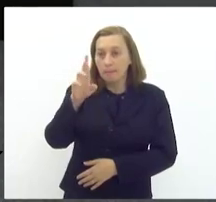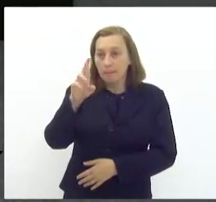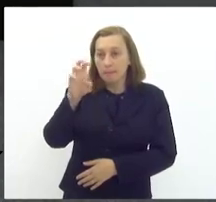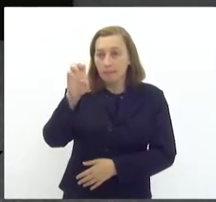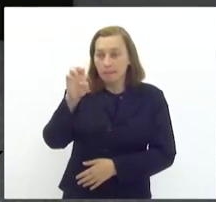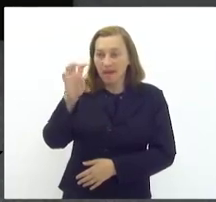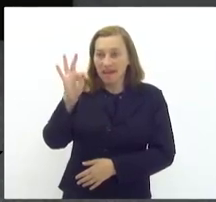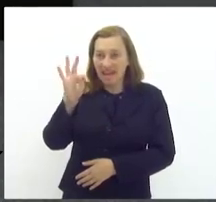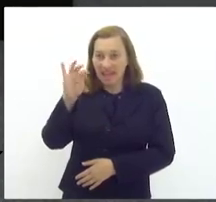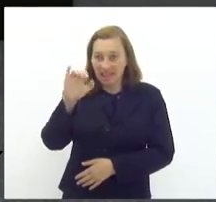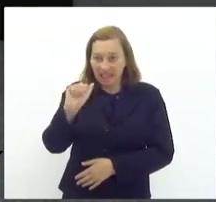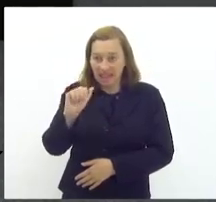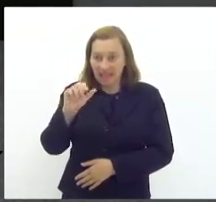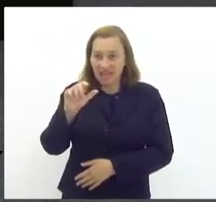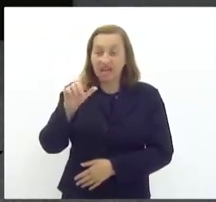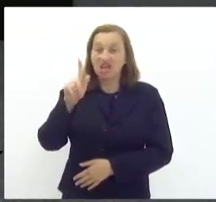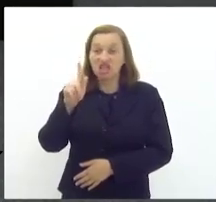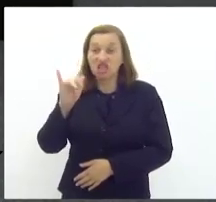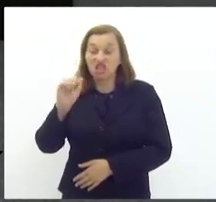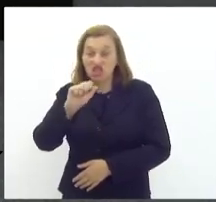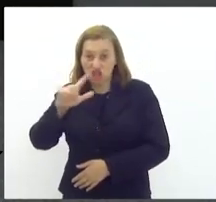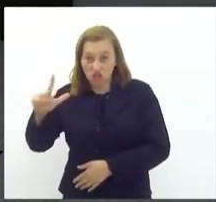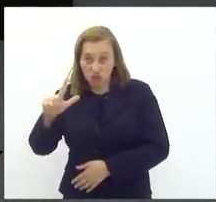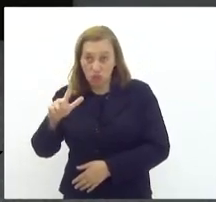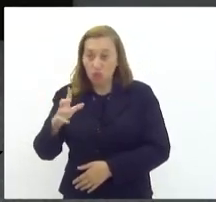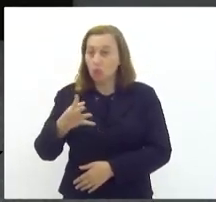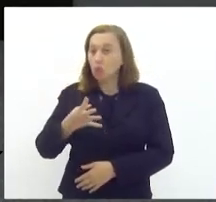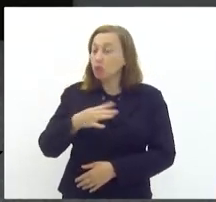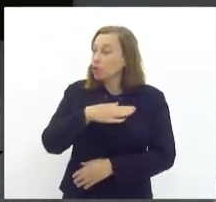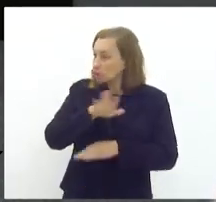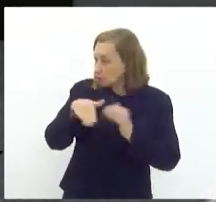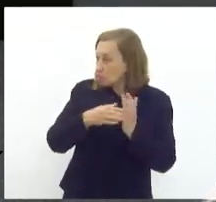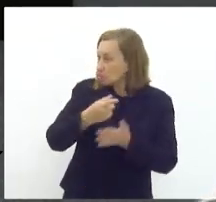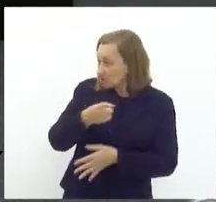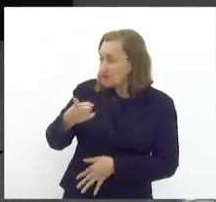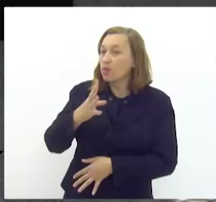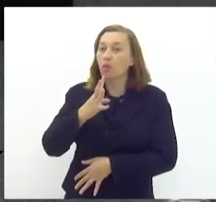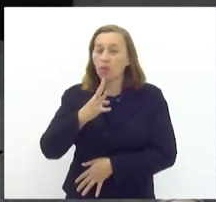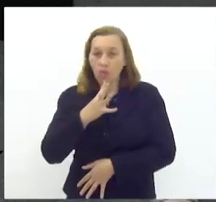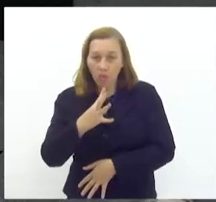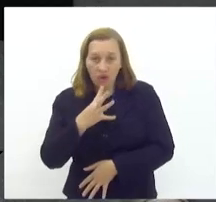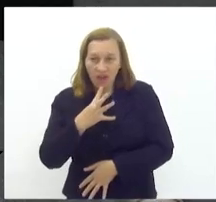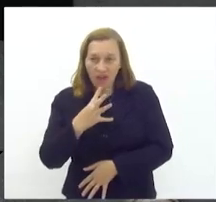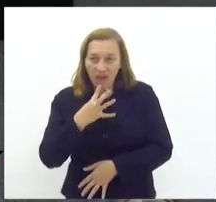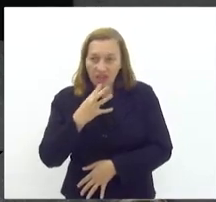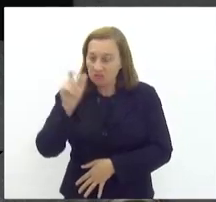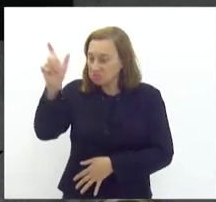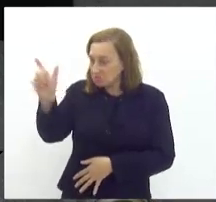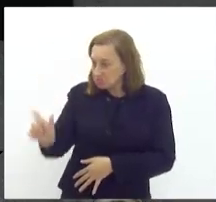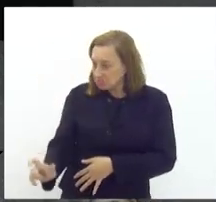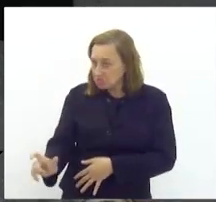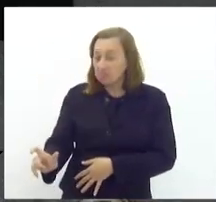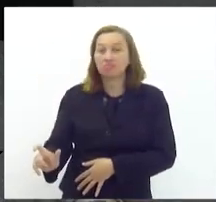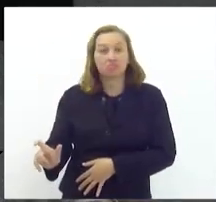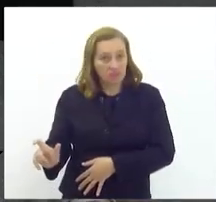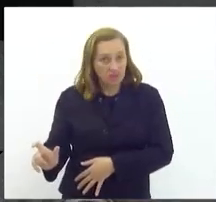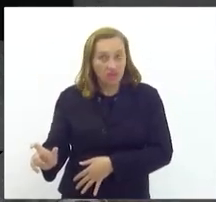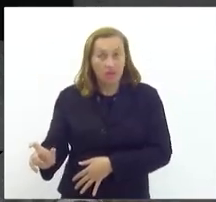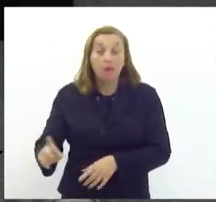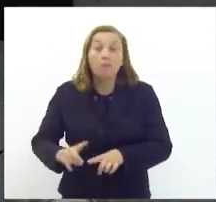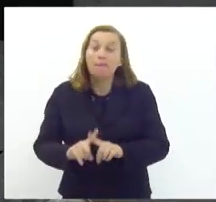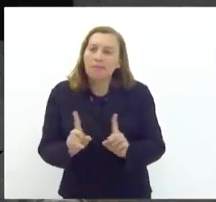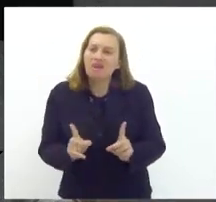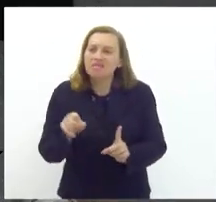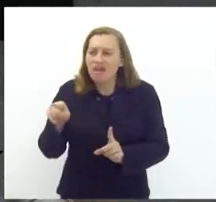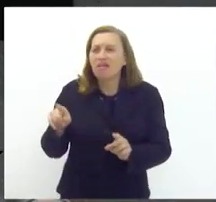apenas por ser uma cantora talvez todos a conheçam pela obra fonográfica dela pela sua discografia mas